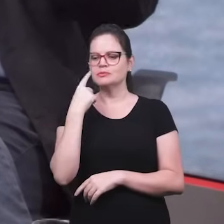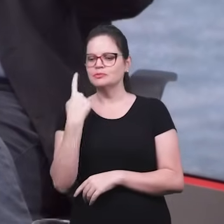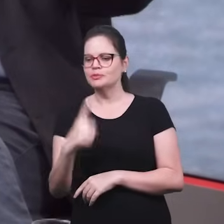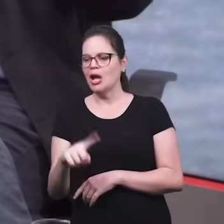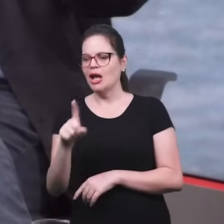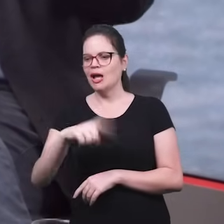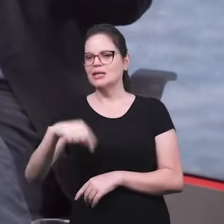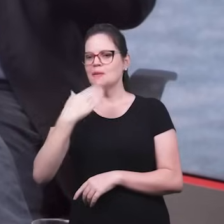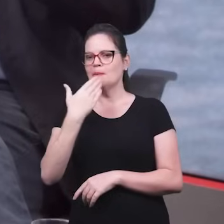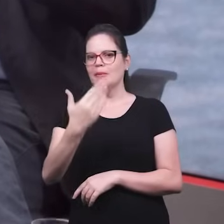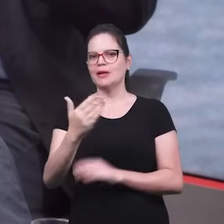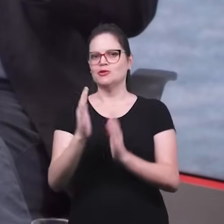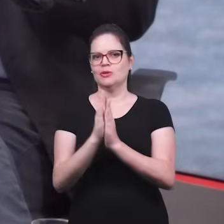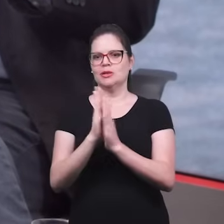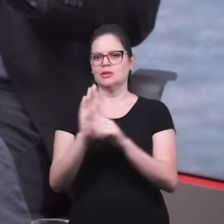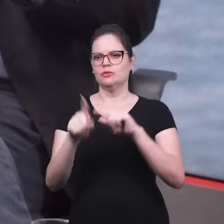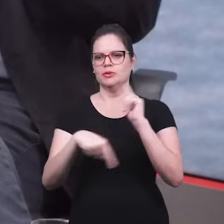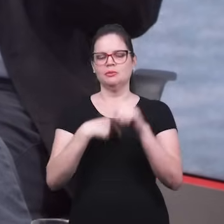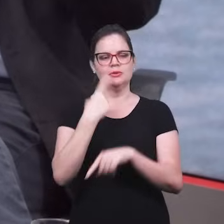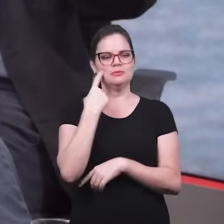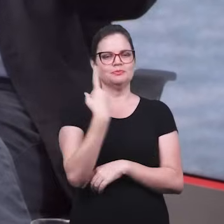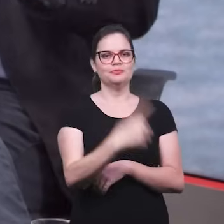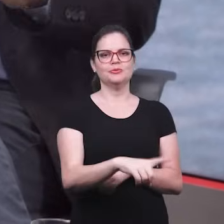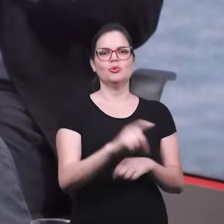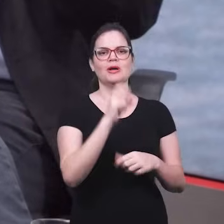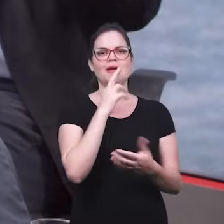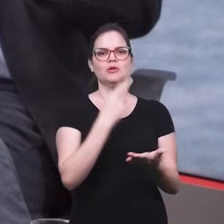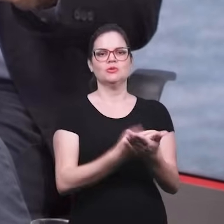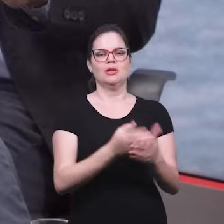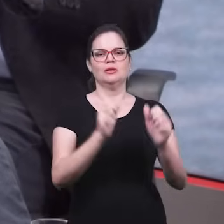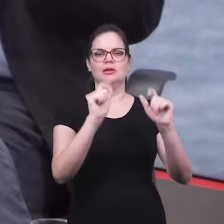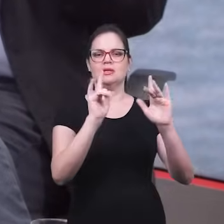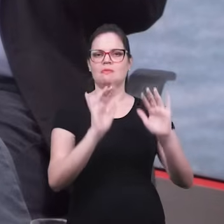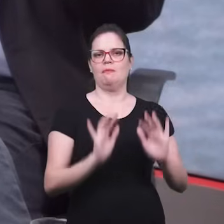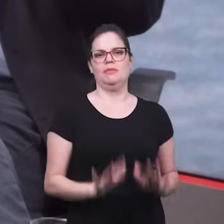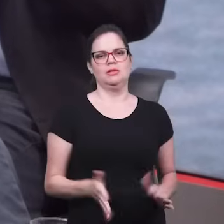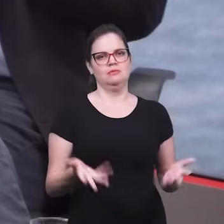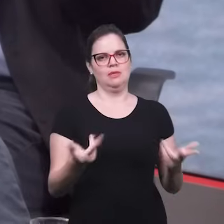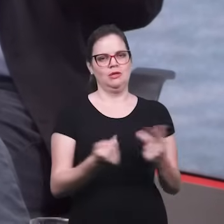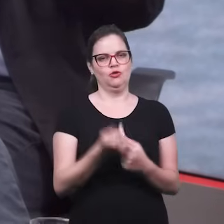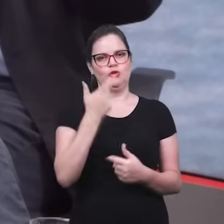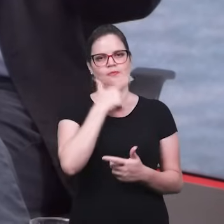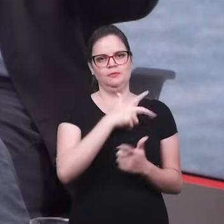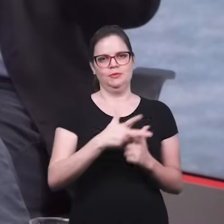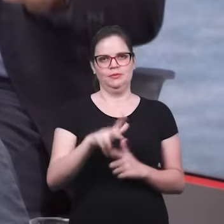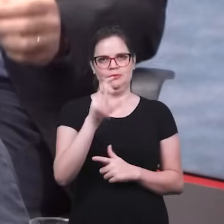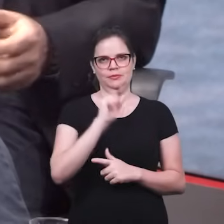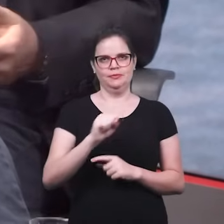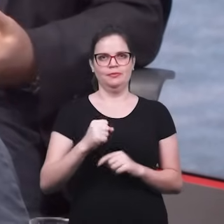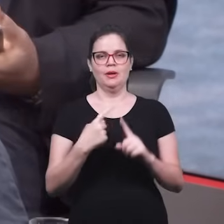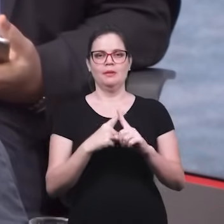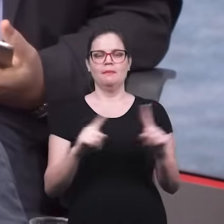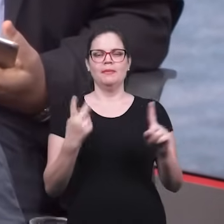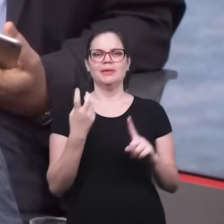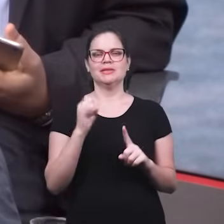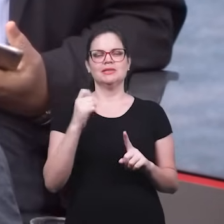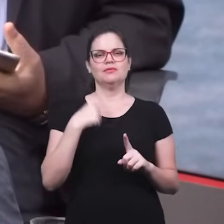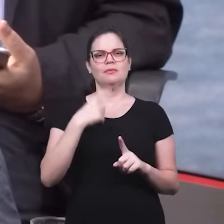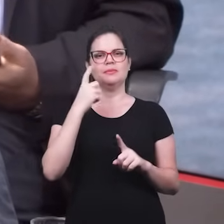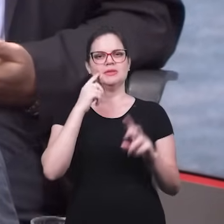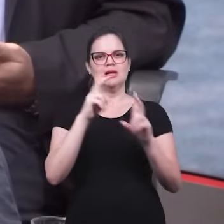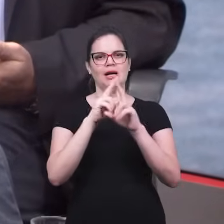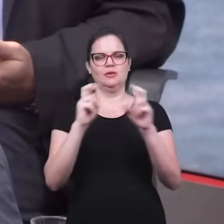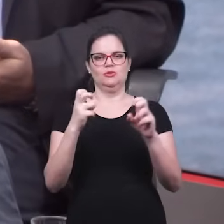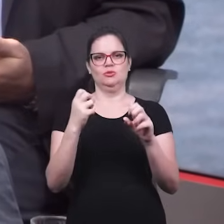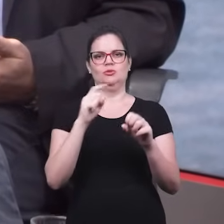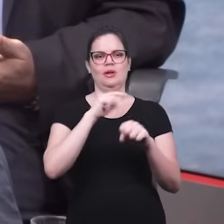os resultados dessas orações pelas bênçãos vividas e a gente acompanha as respostas às orações. Mas quando a gente ora pela